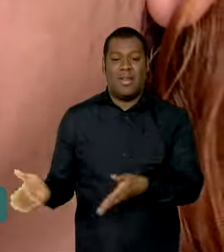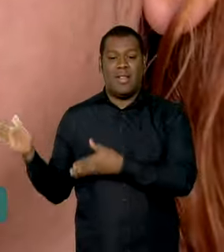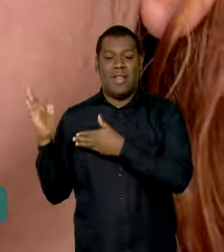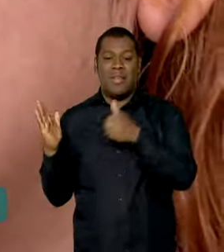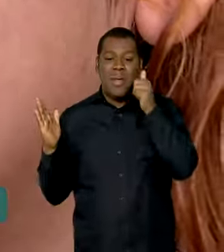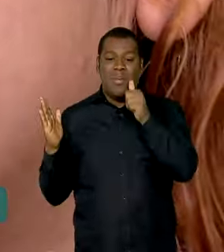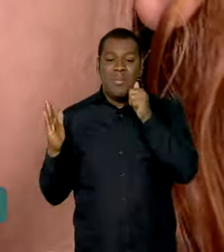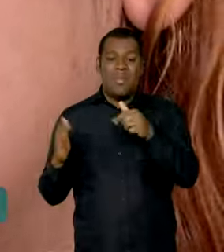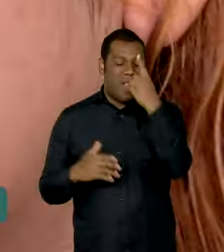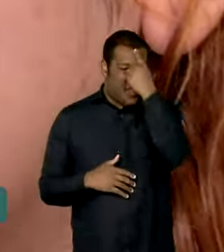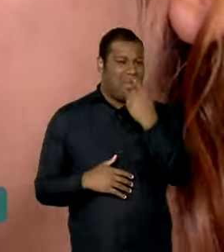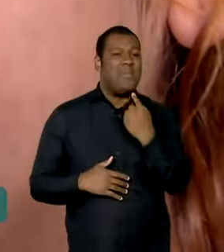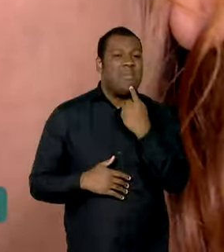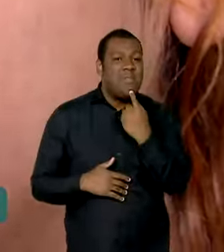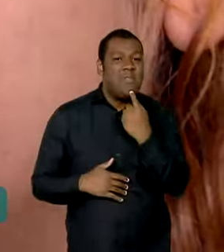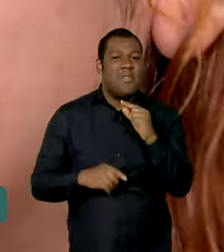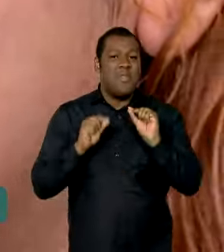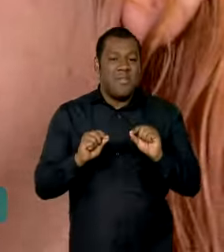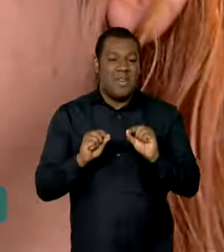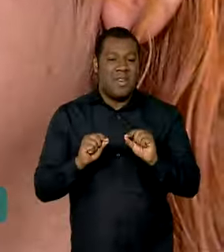mais comum entre os inscritos.